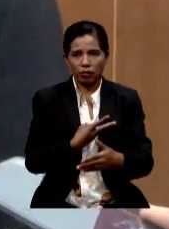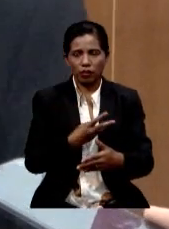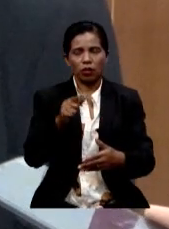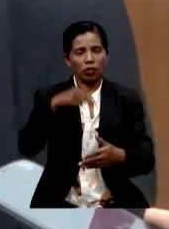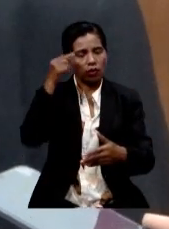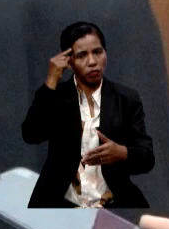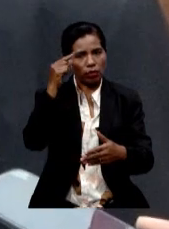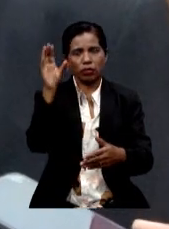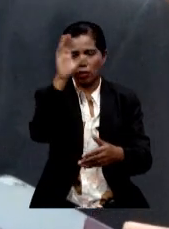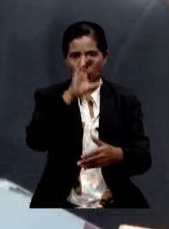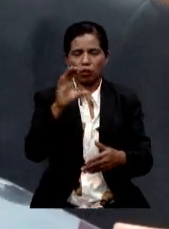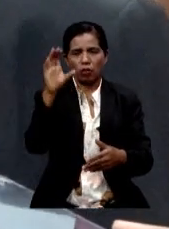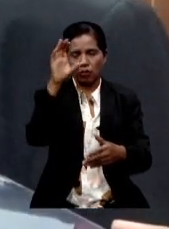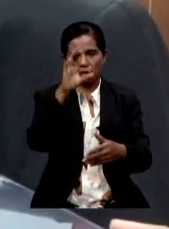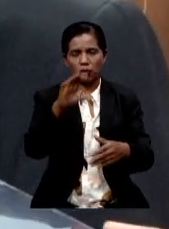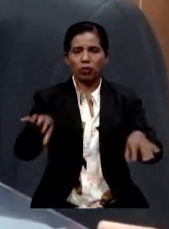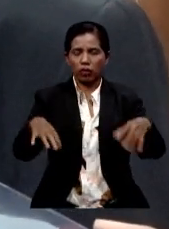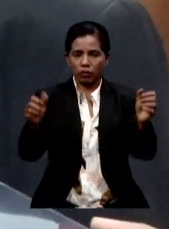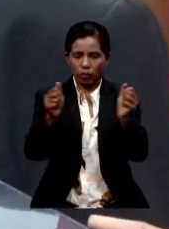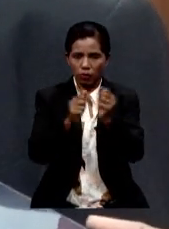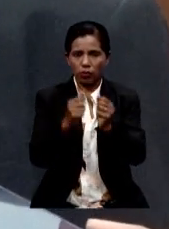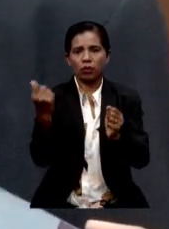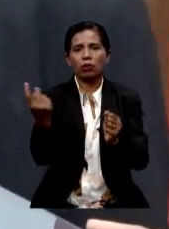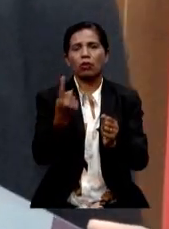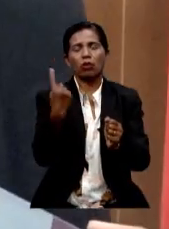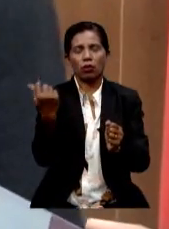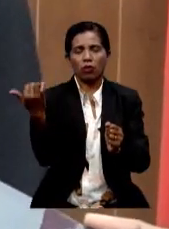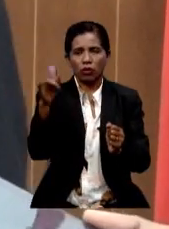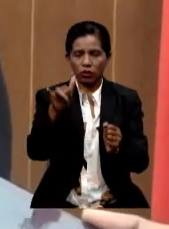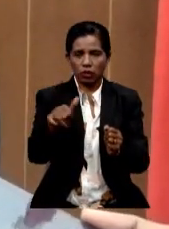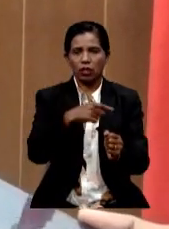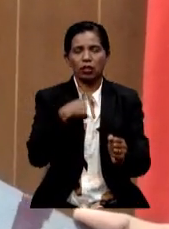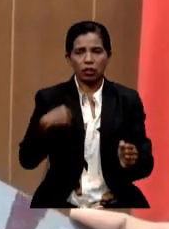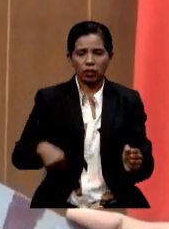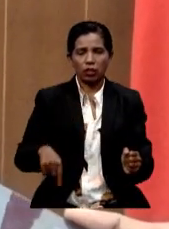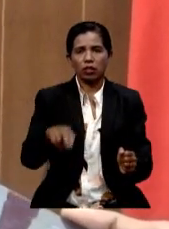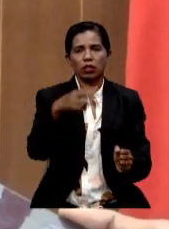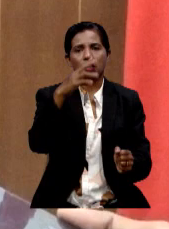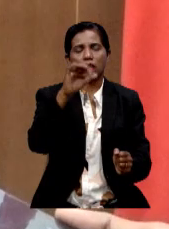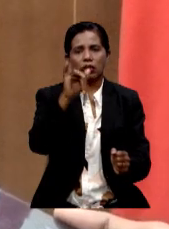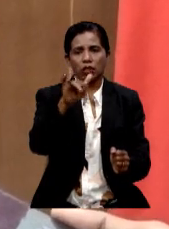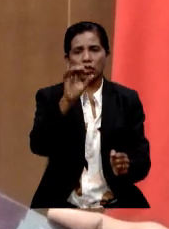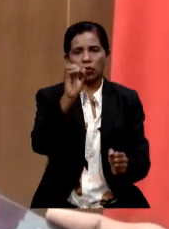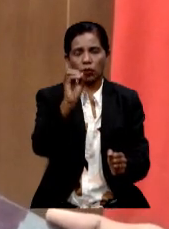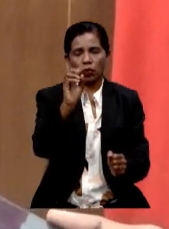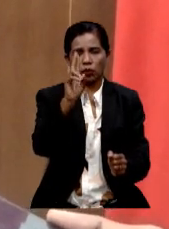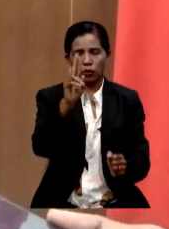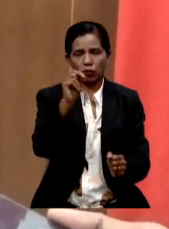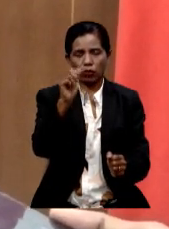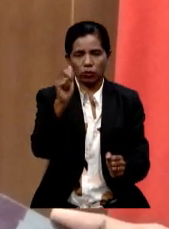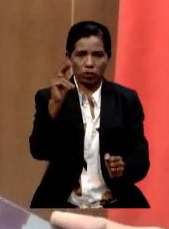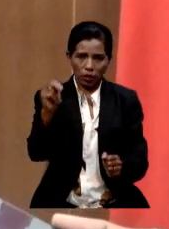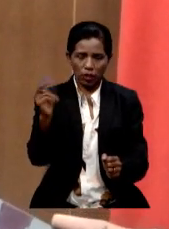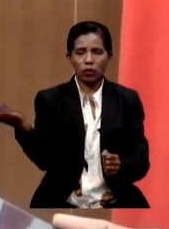governo se buca coordena no fato com Sira, Hyunan, Atu, Lori, Sira Mai